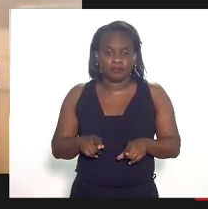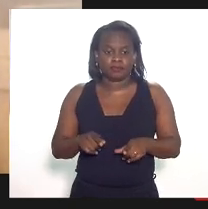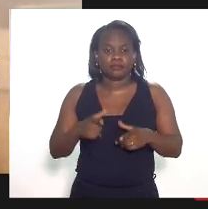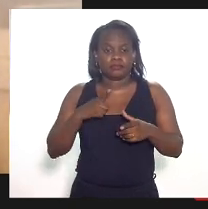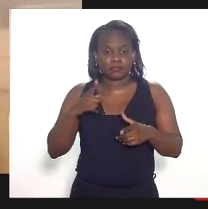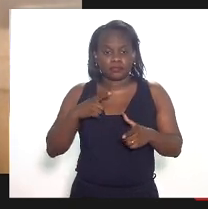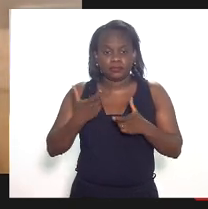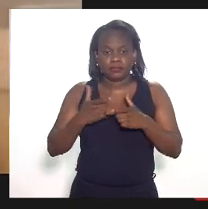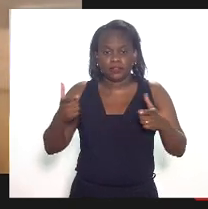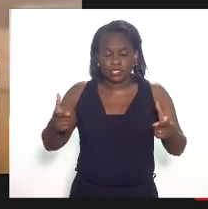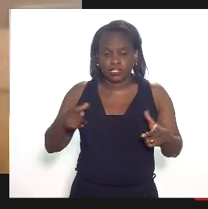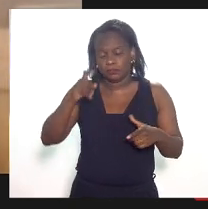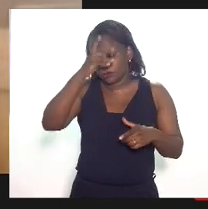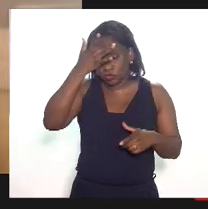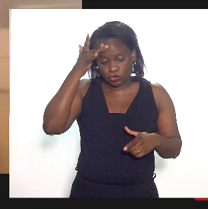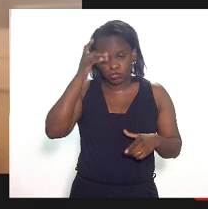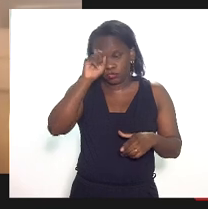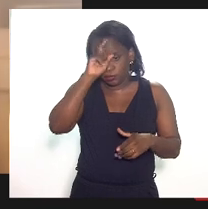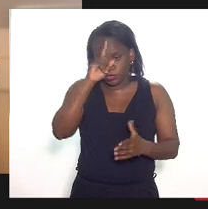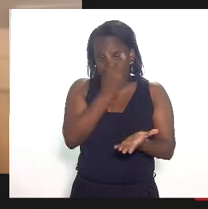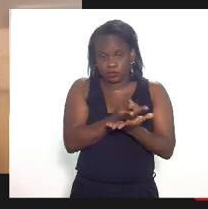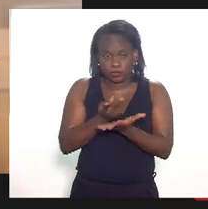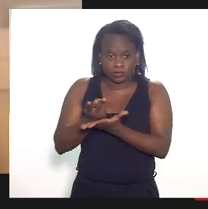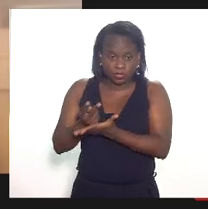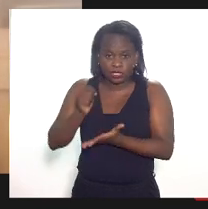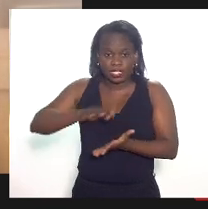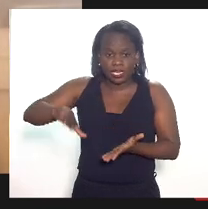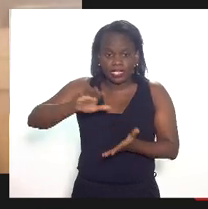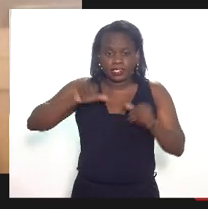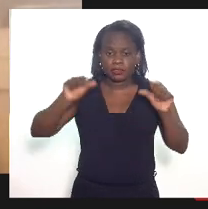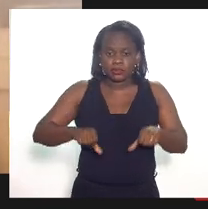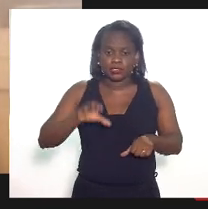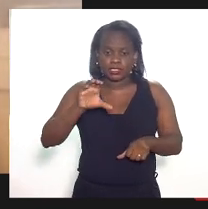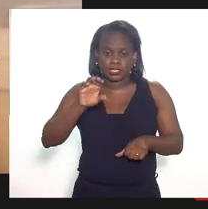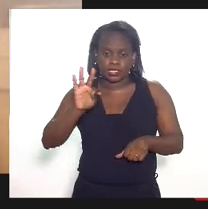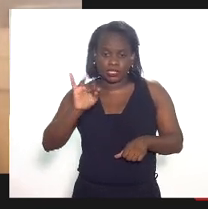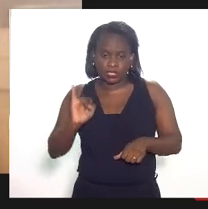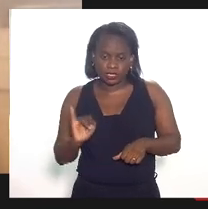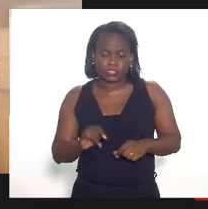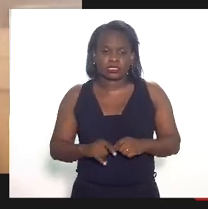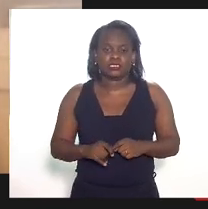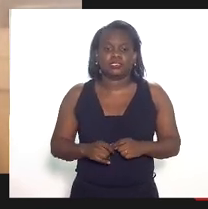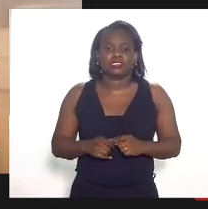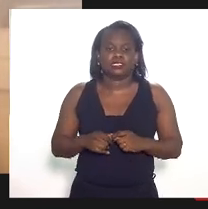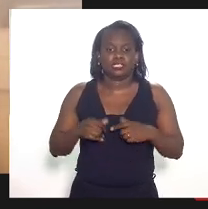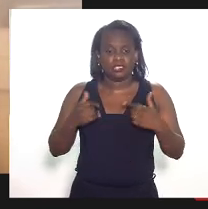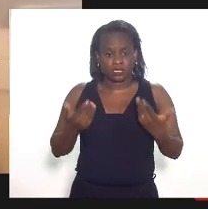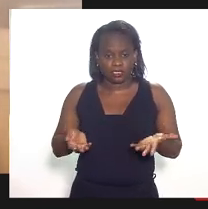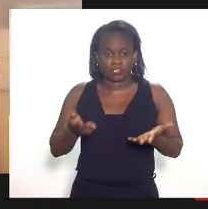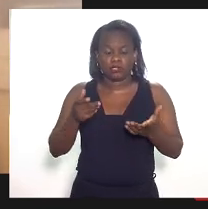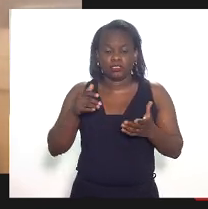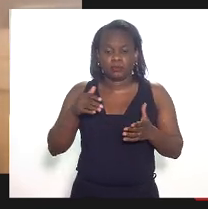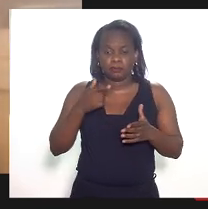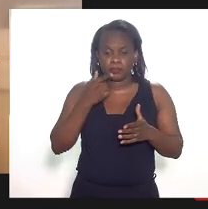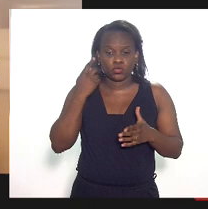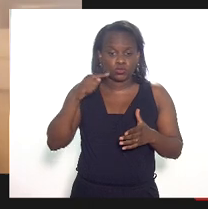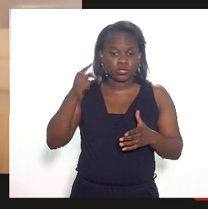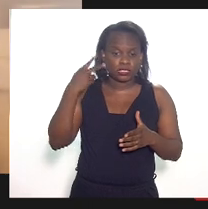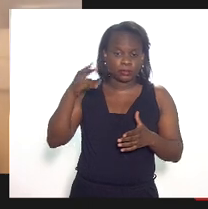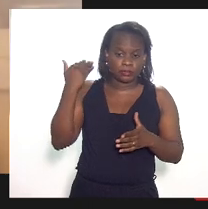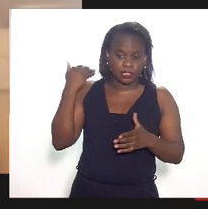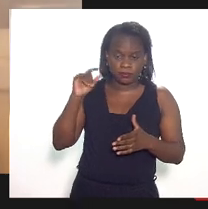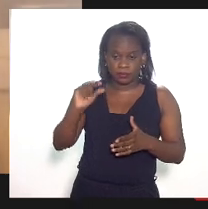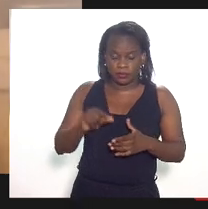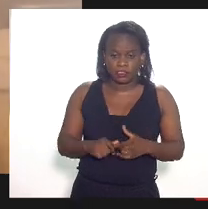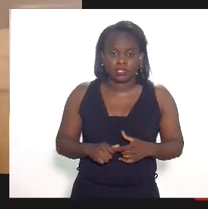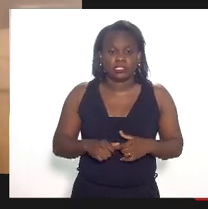cresce o número de internações, principalmente em áreas críticas, como de CTIs e tal, principalmente nessas últimas duas semanas.